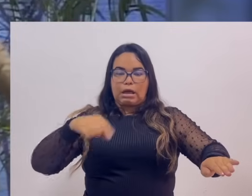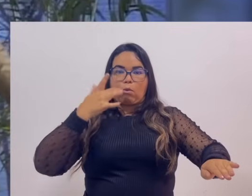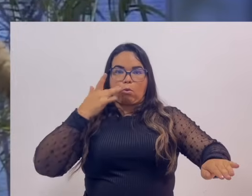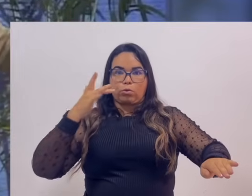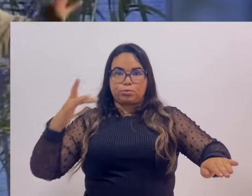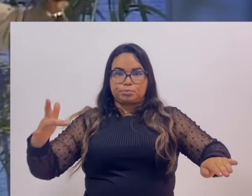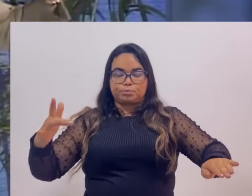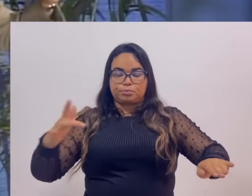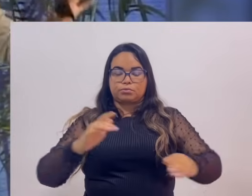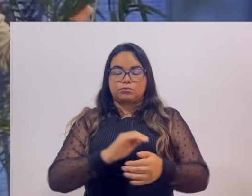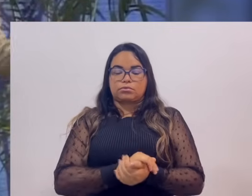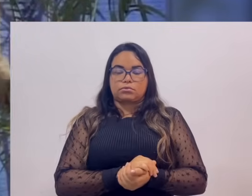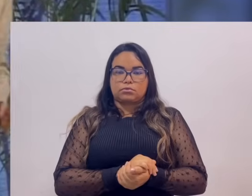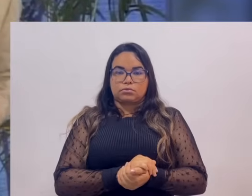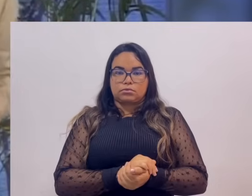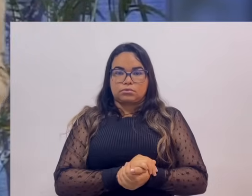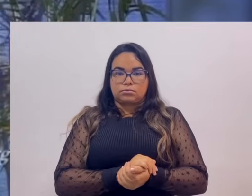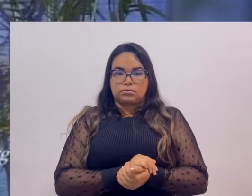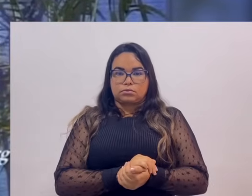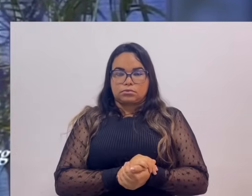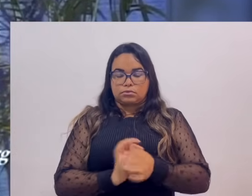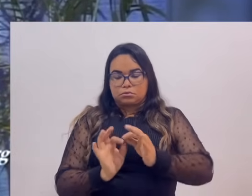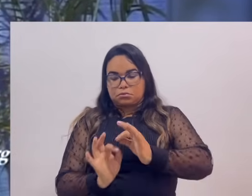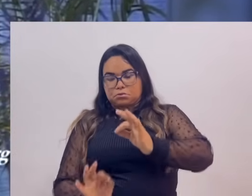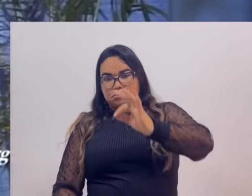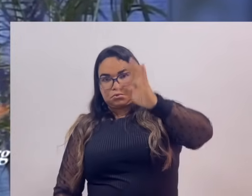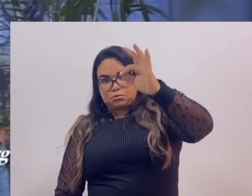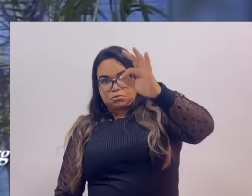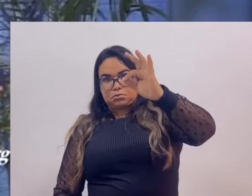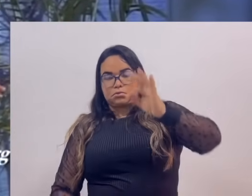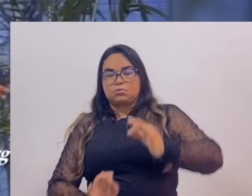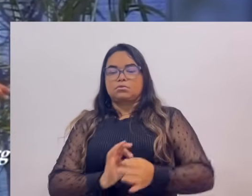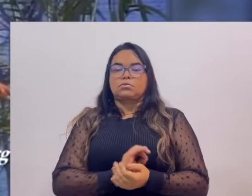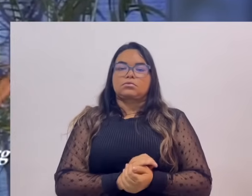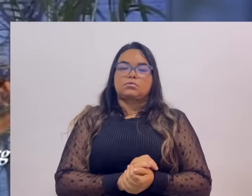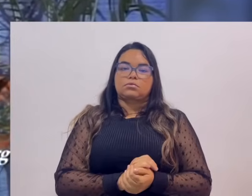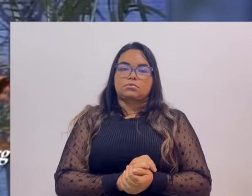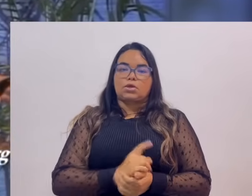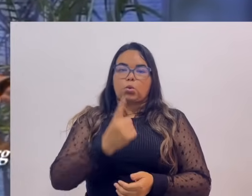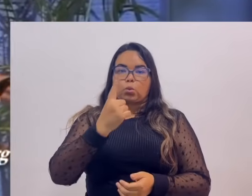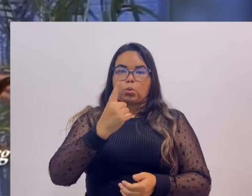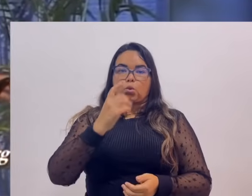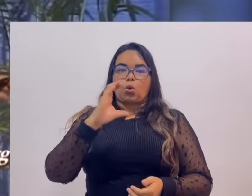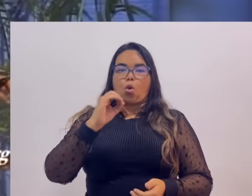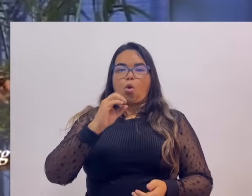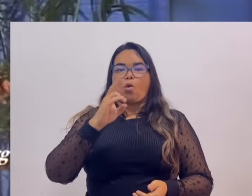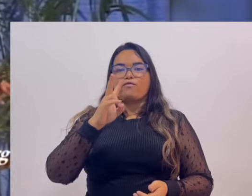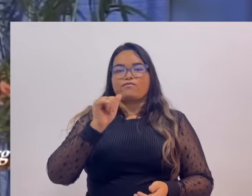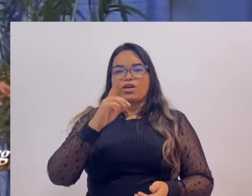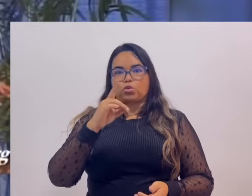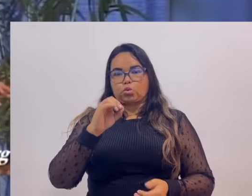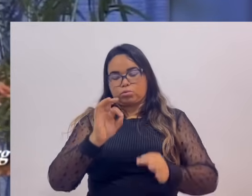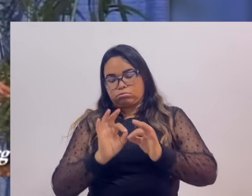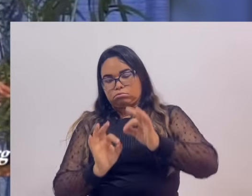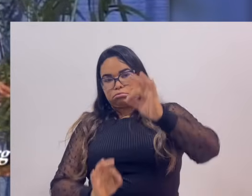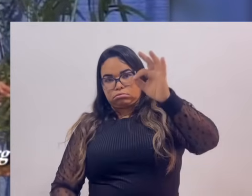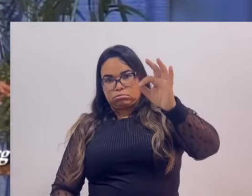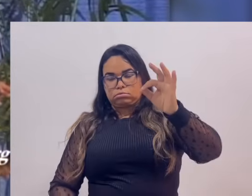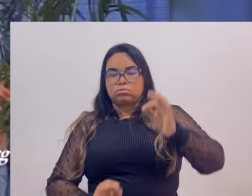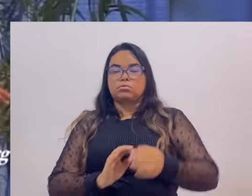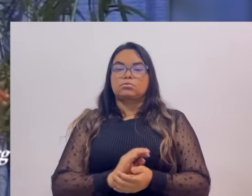lei fascinante esta cobertura era de ouro um côvado e meio de altura